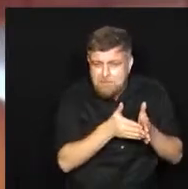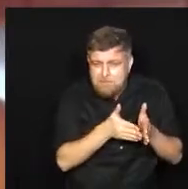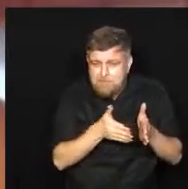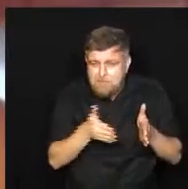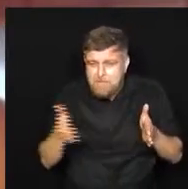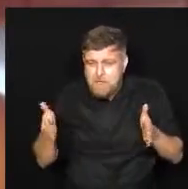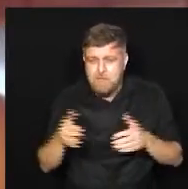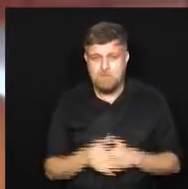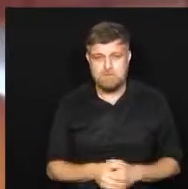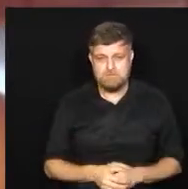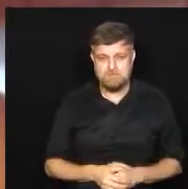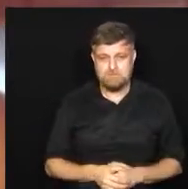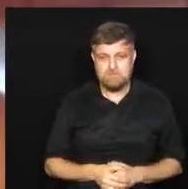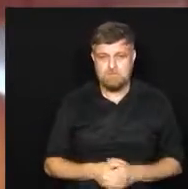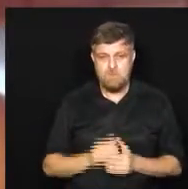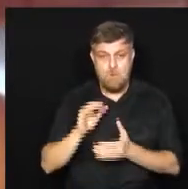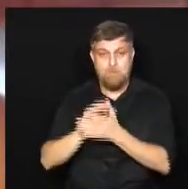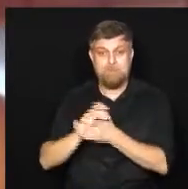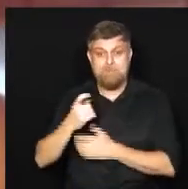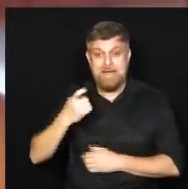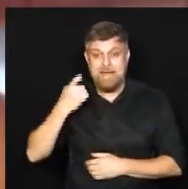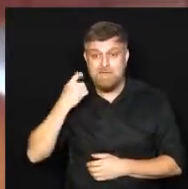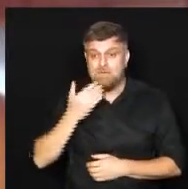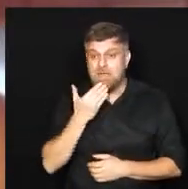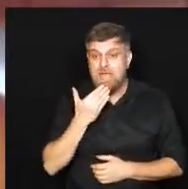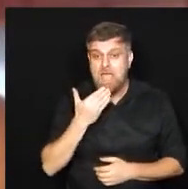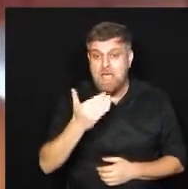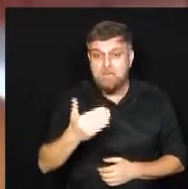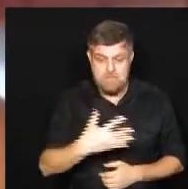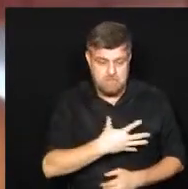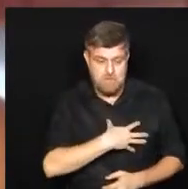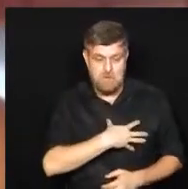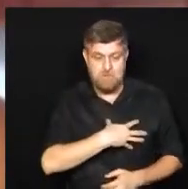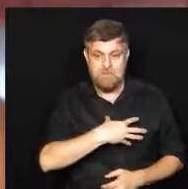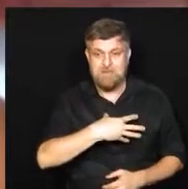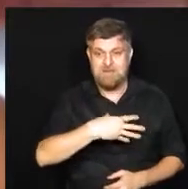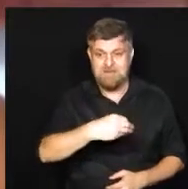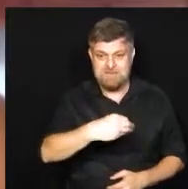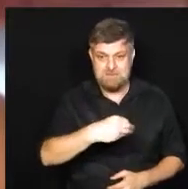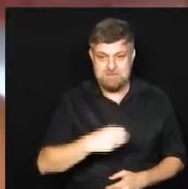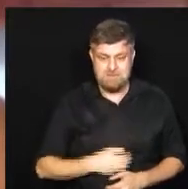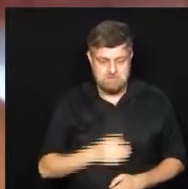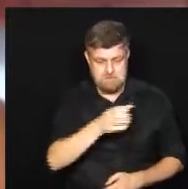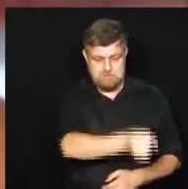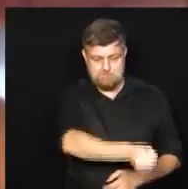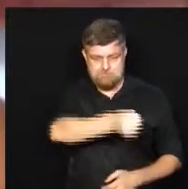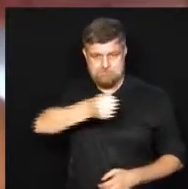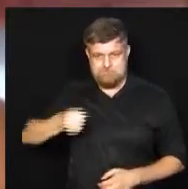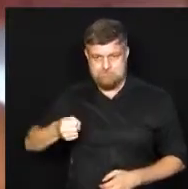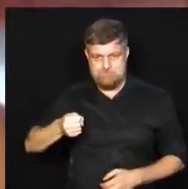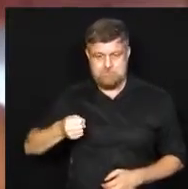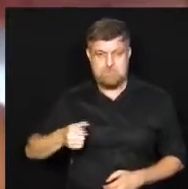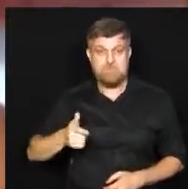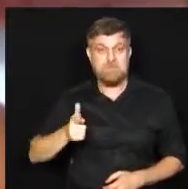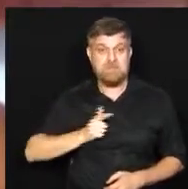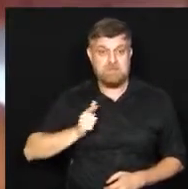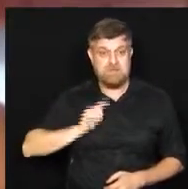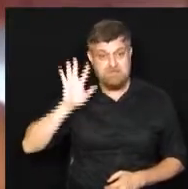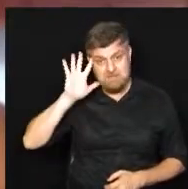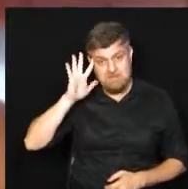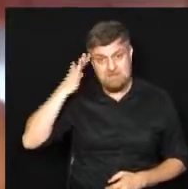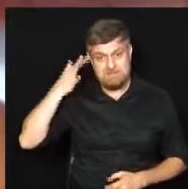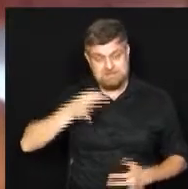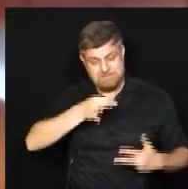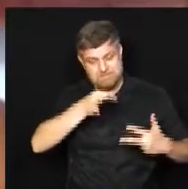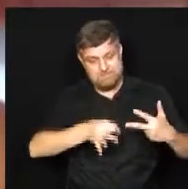período, o ex-marido entrou com pedido de guarda compartilhada dos filhos, teve uma decisão